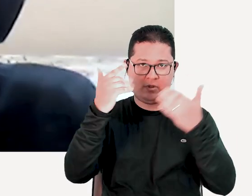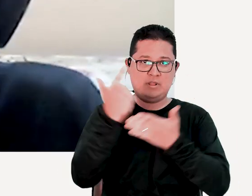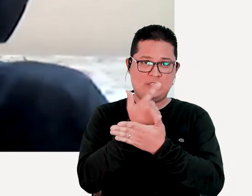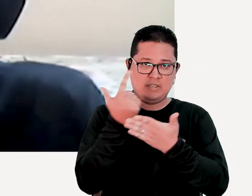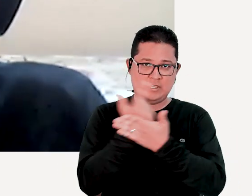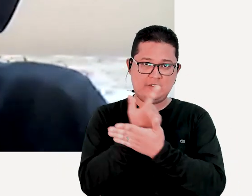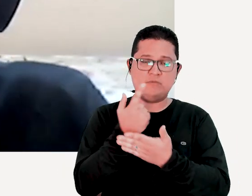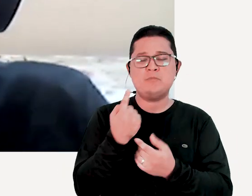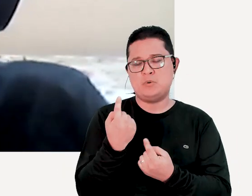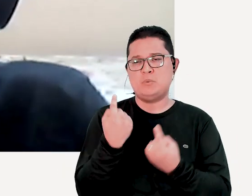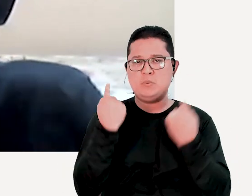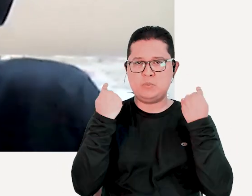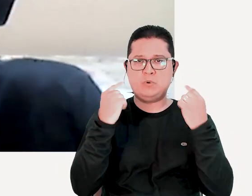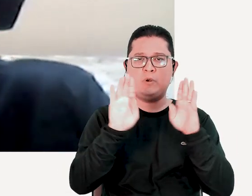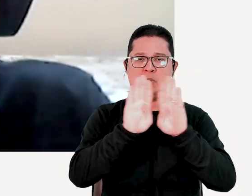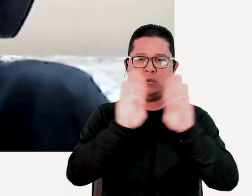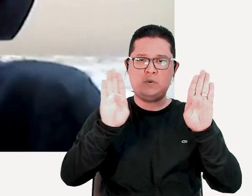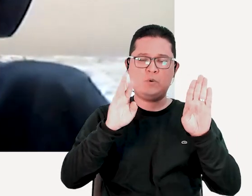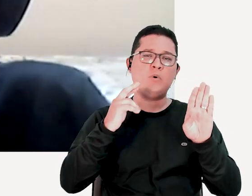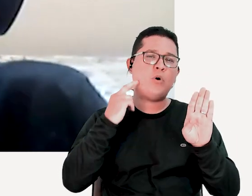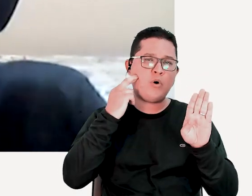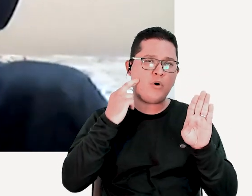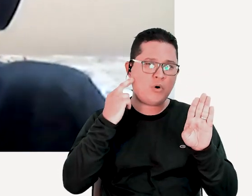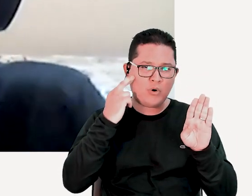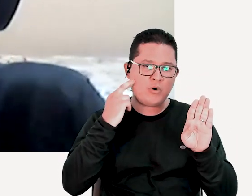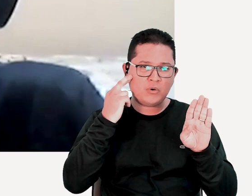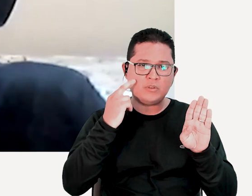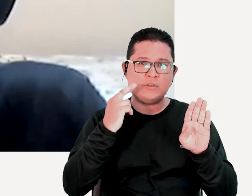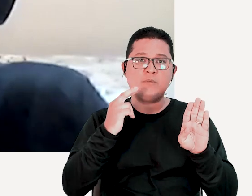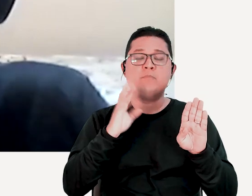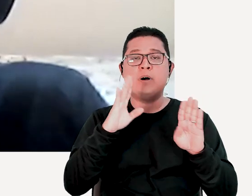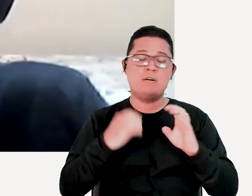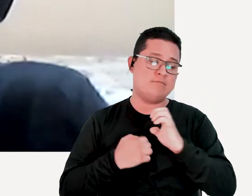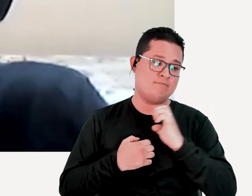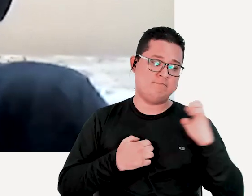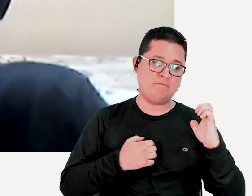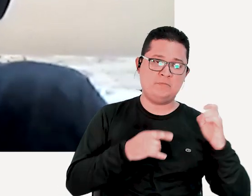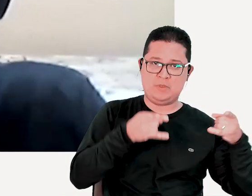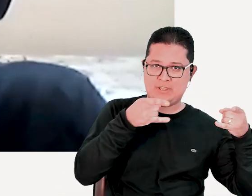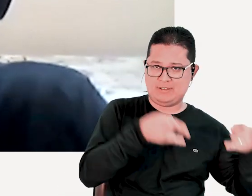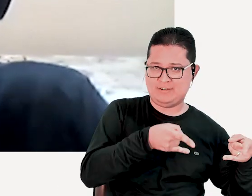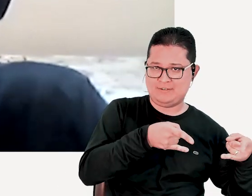rosa, e ao meu lado esquerdo tem uma cama.